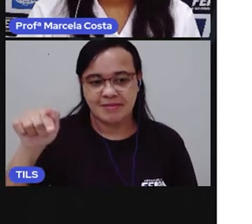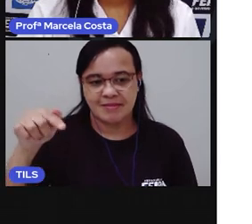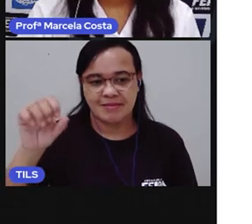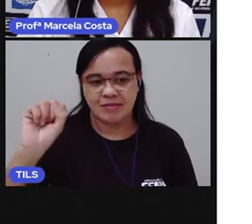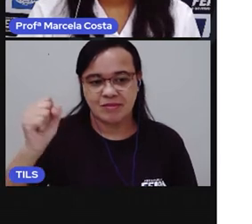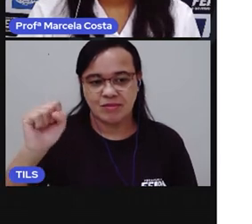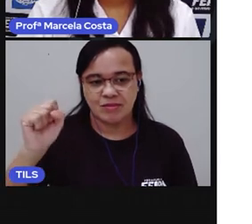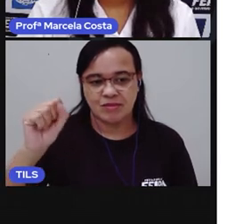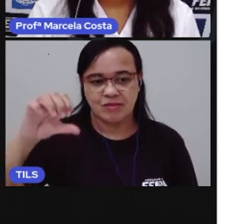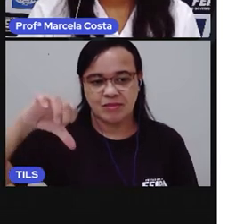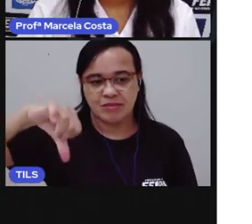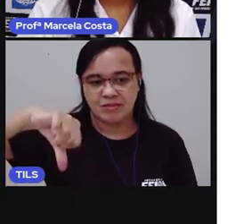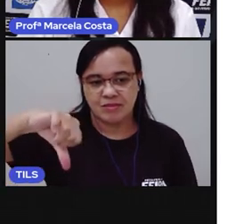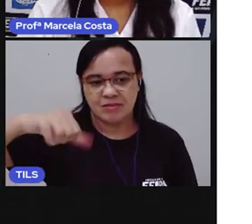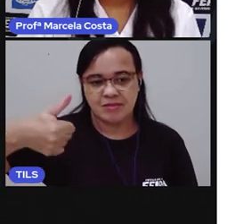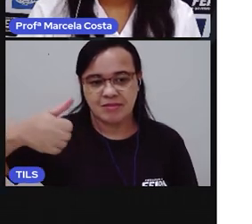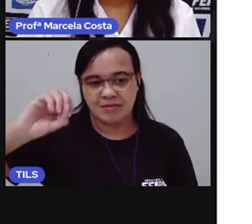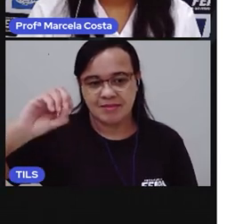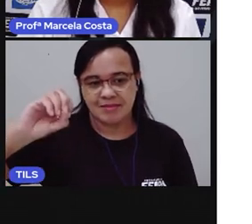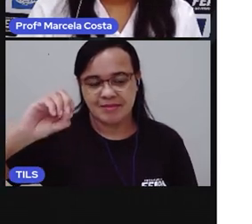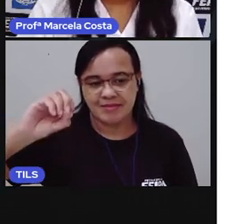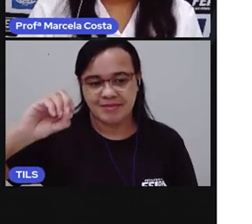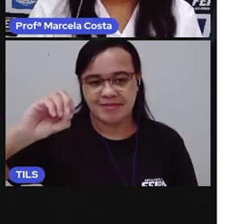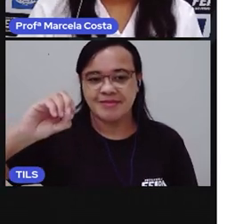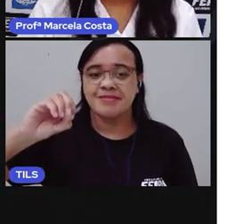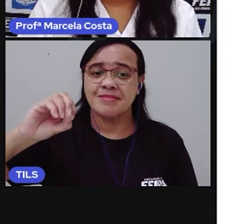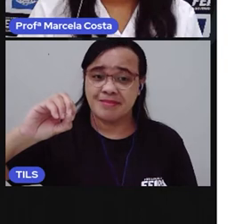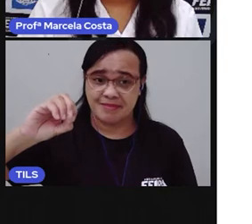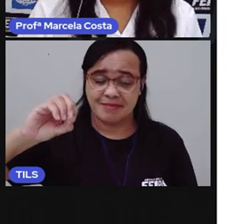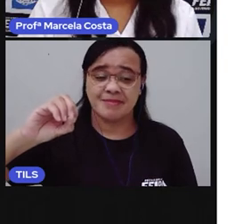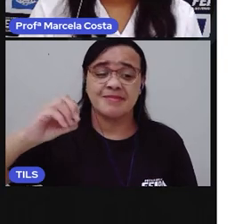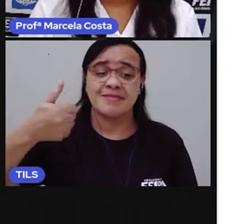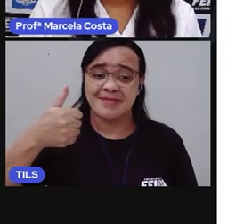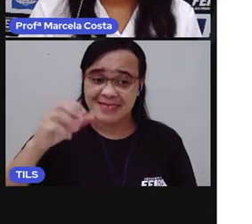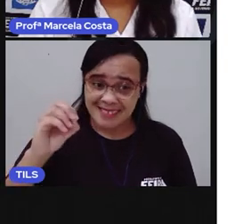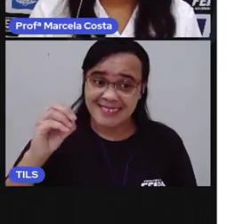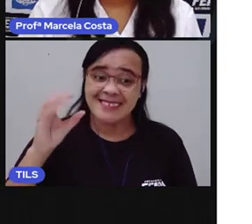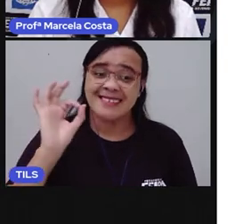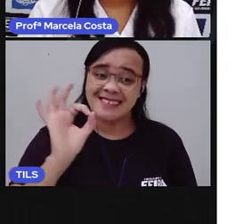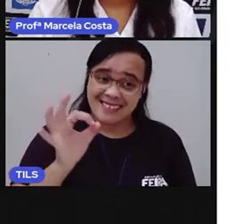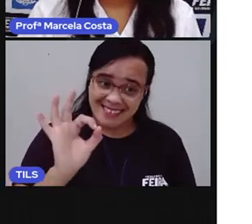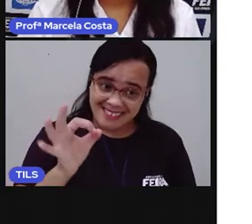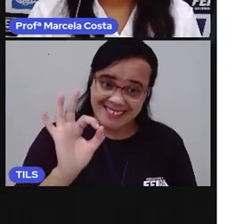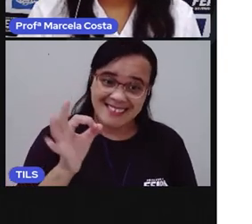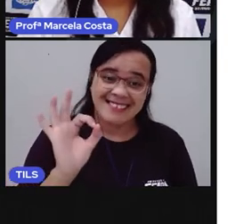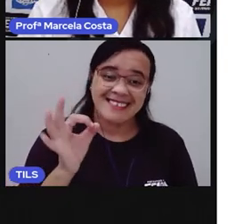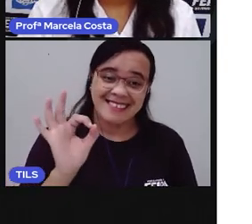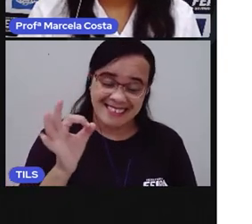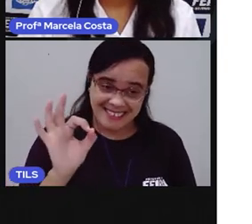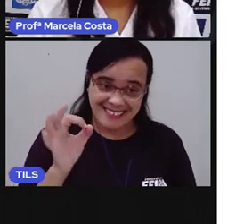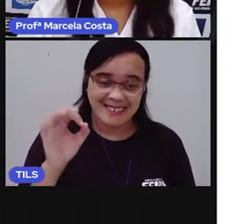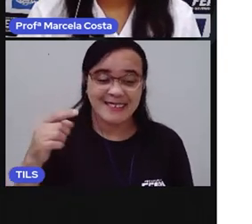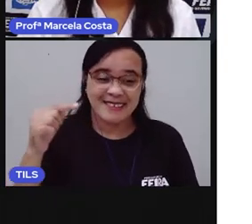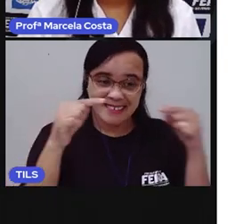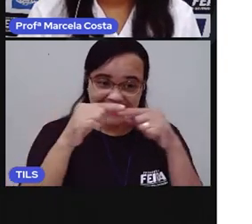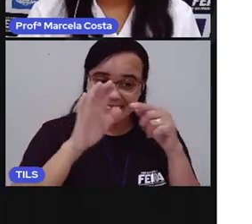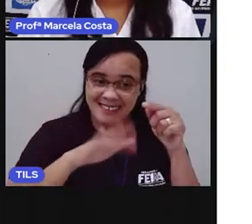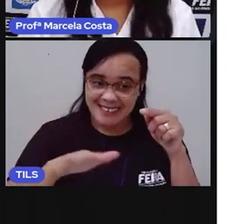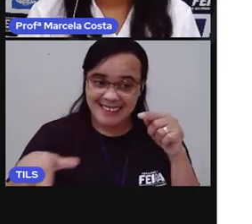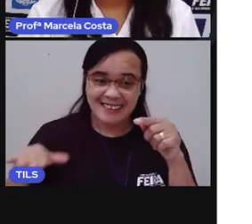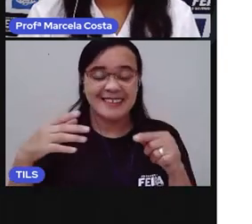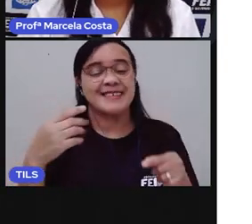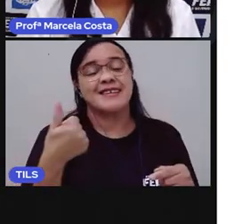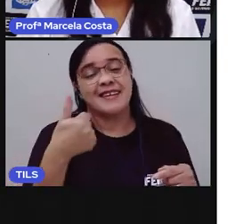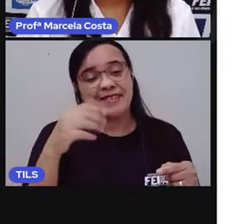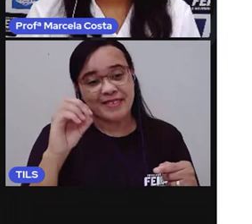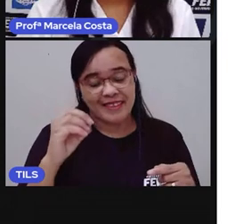7, 8, 9, 10. Temos 10 dentes, né? As crianças têm 10 dentes na